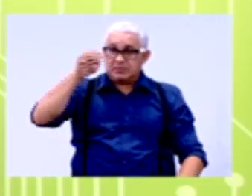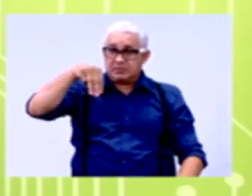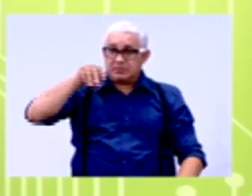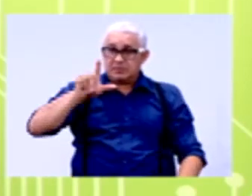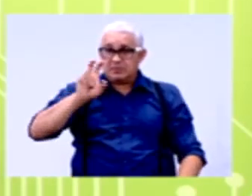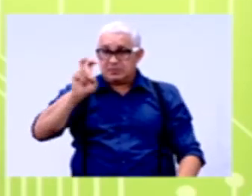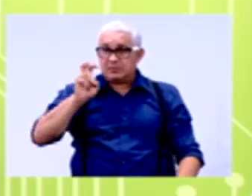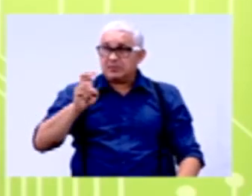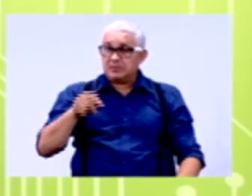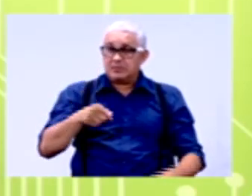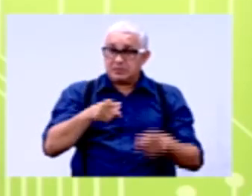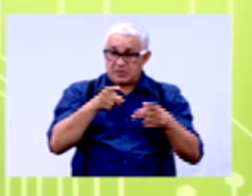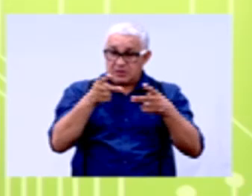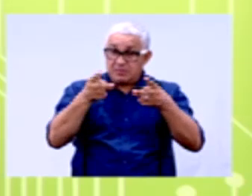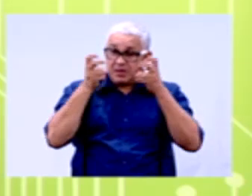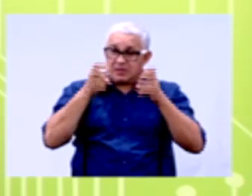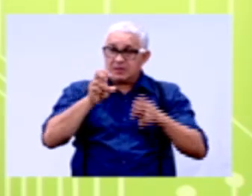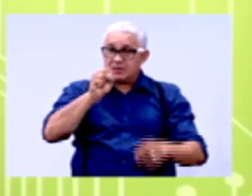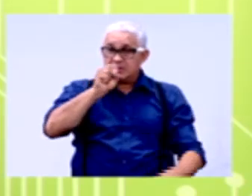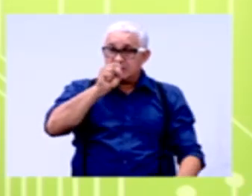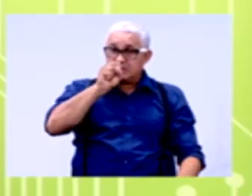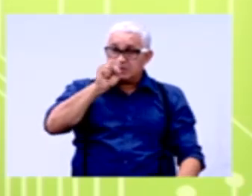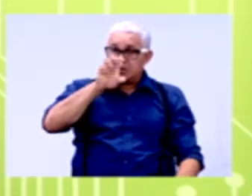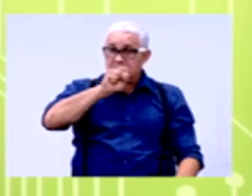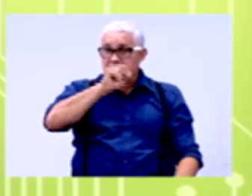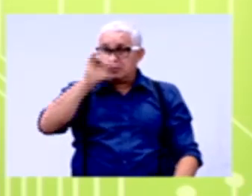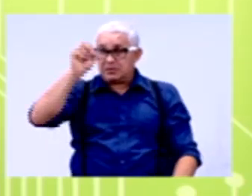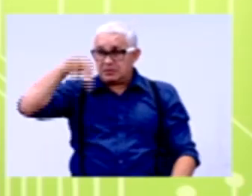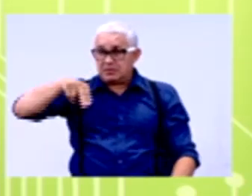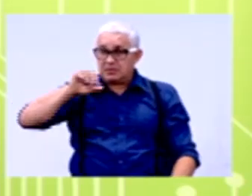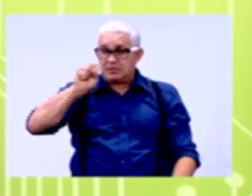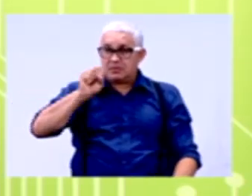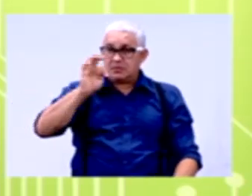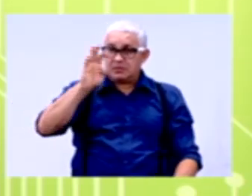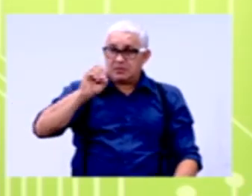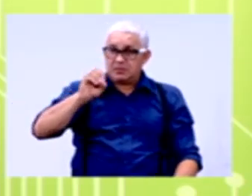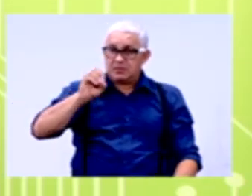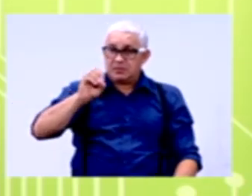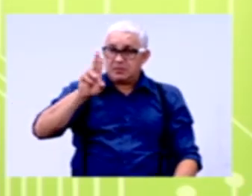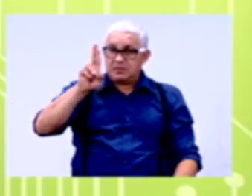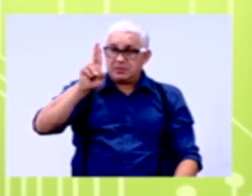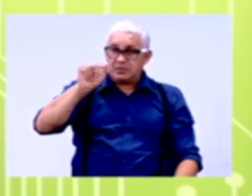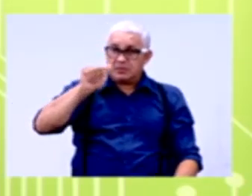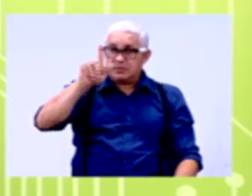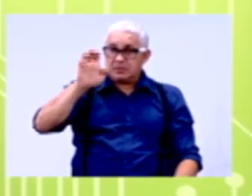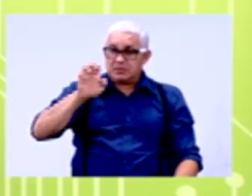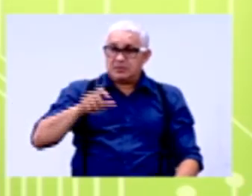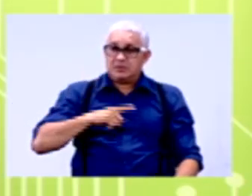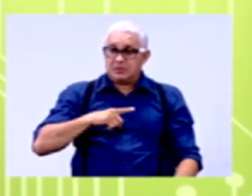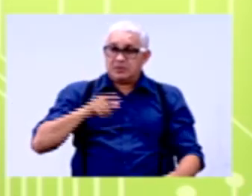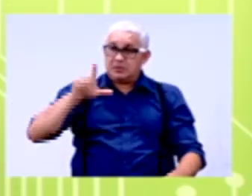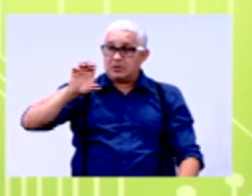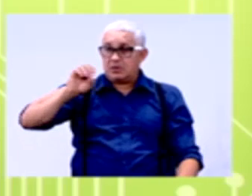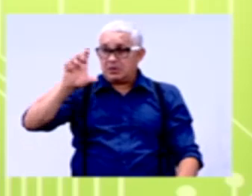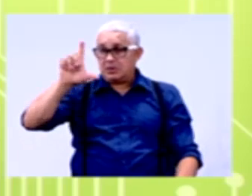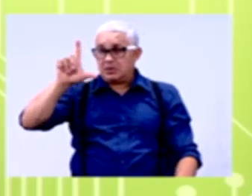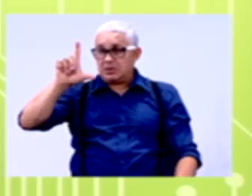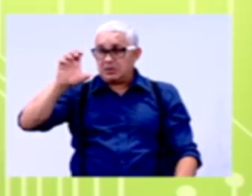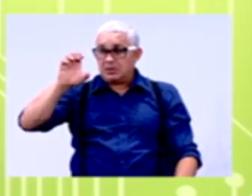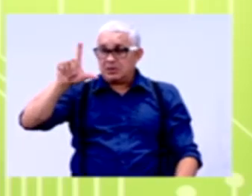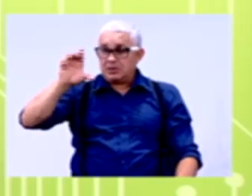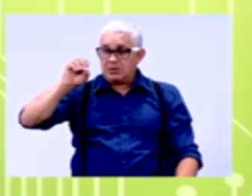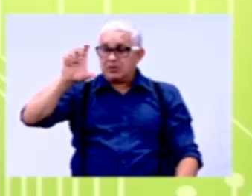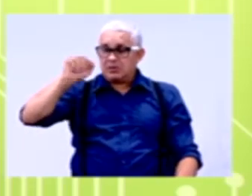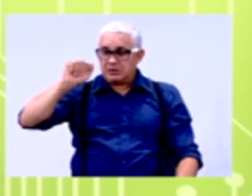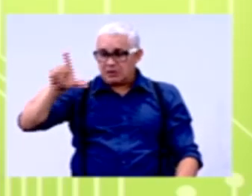vocês perceberem, Session Storage e Local Storage, eles basicamente têm funções diferentes, né? Um é para sessão, outro é